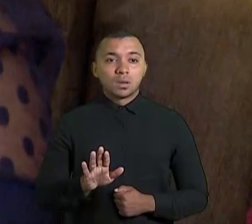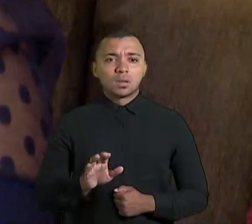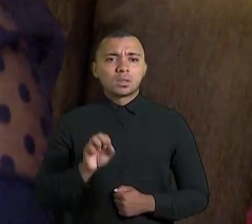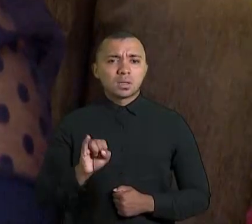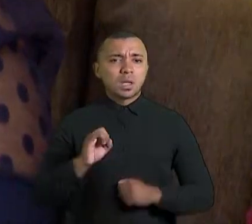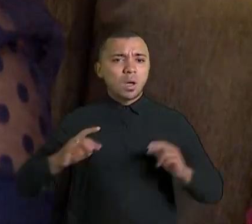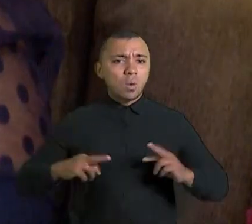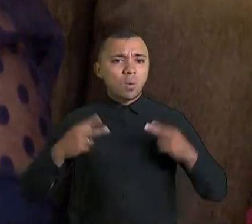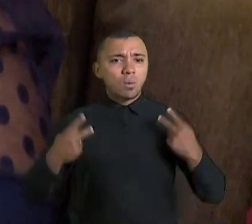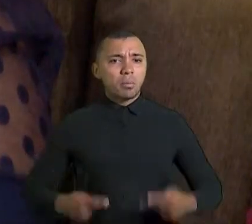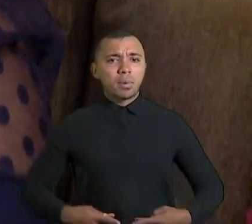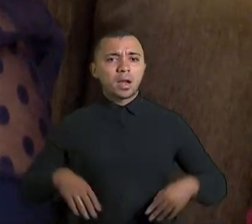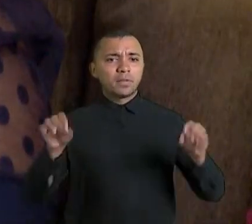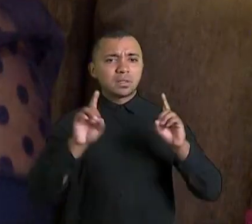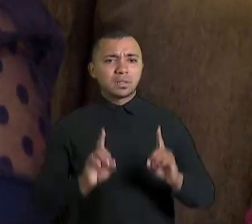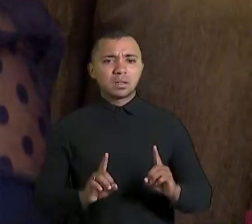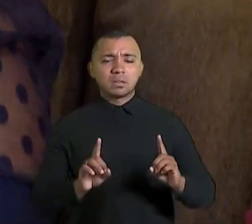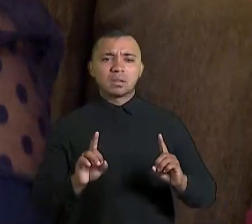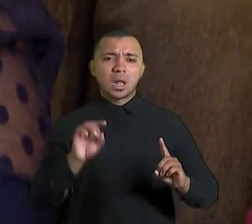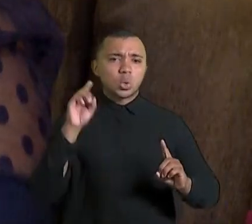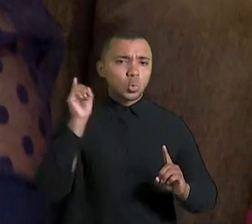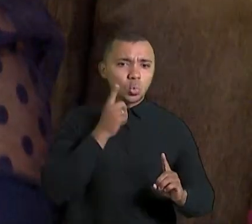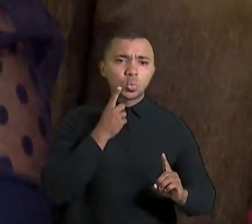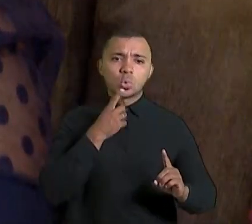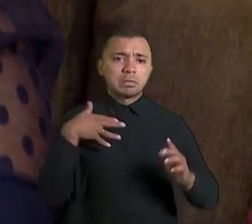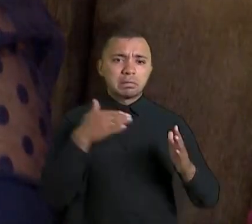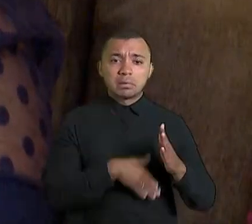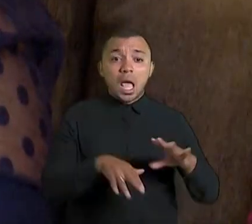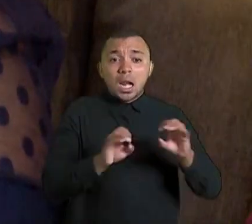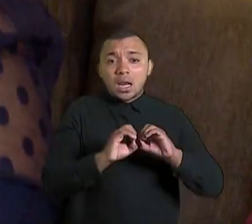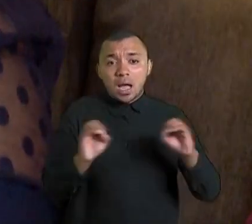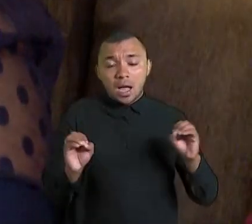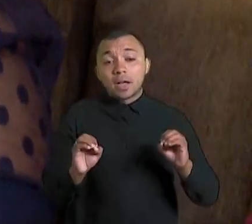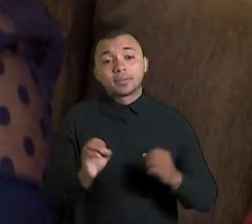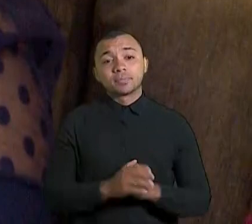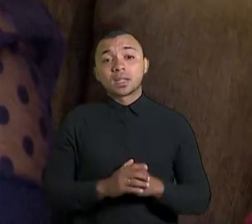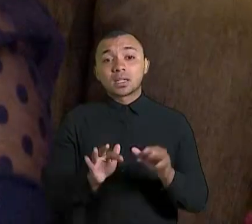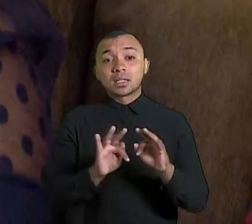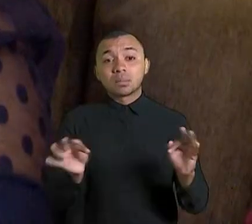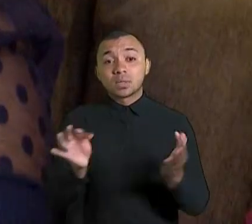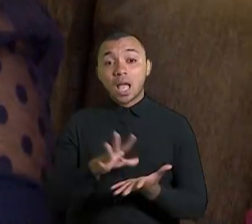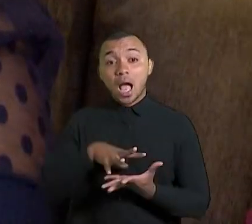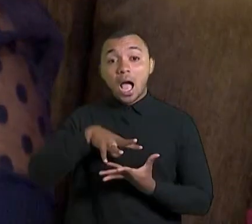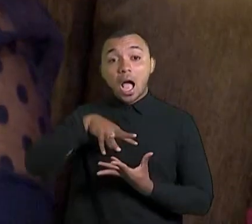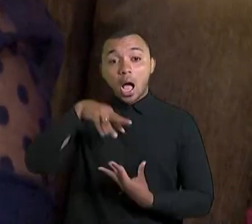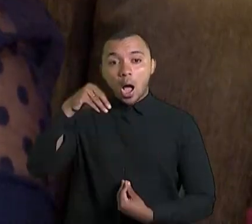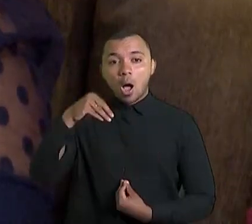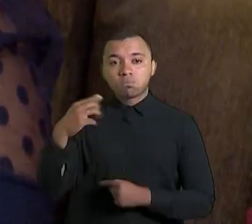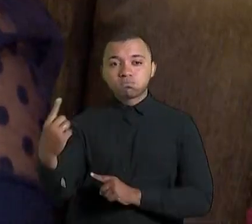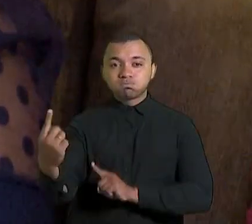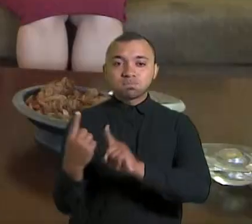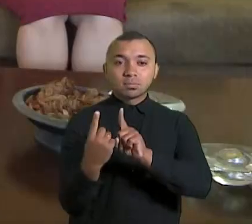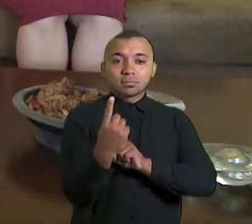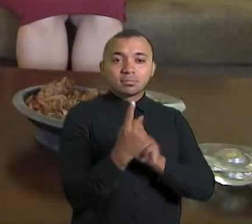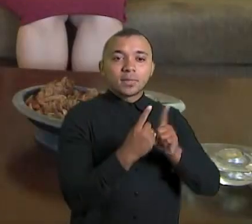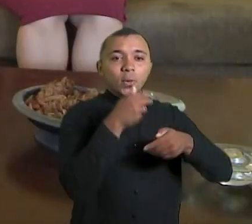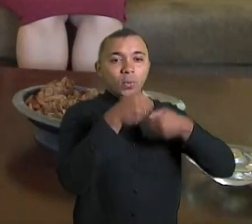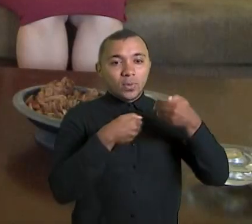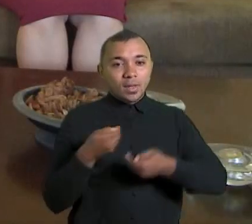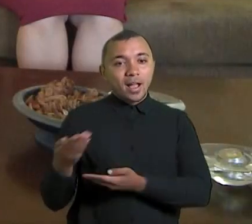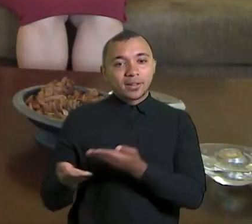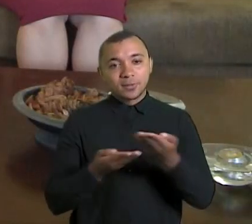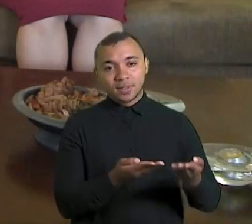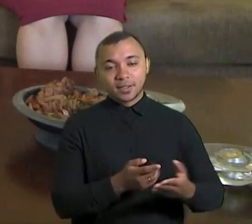humana. Não há cego, não há surdo, há apenas duas almas se conectando para um processo terapêutico.